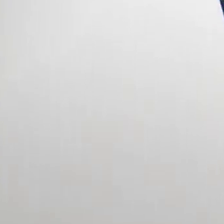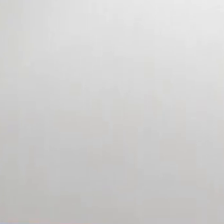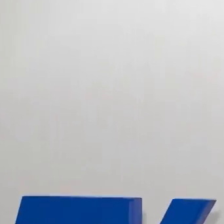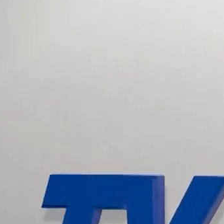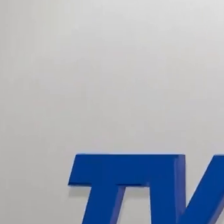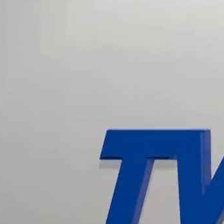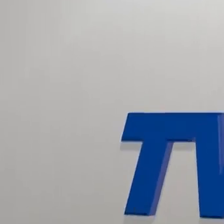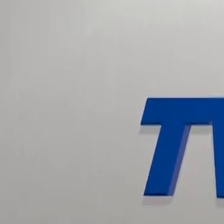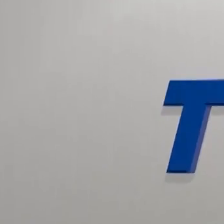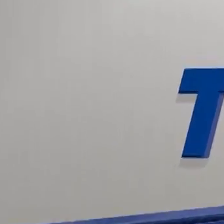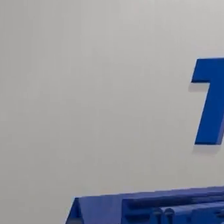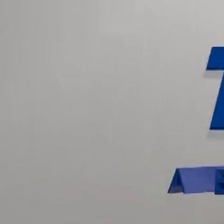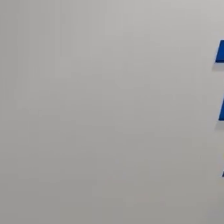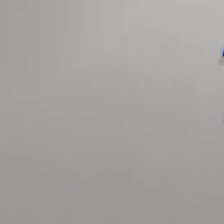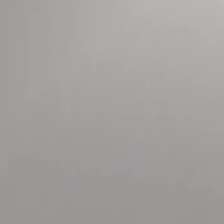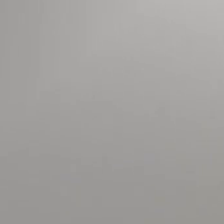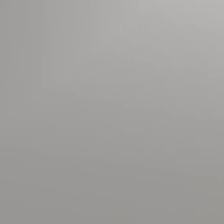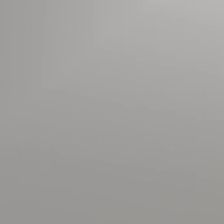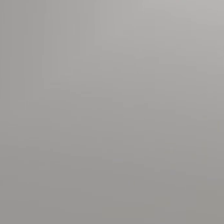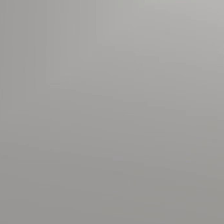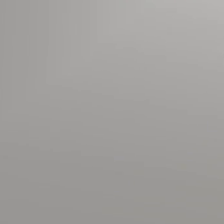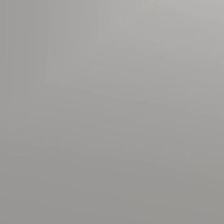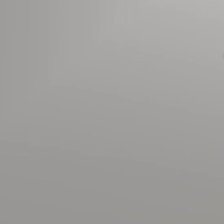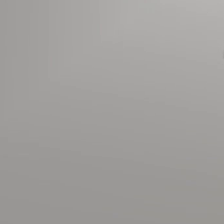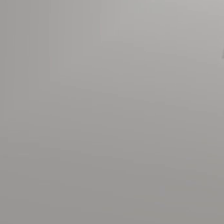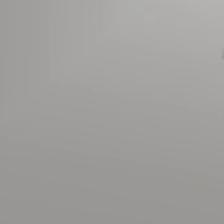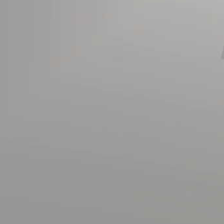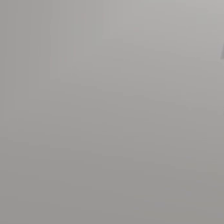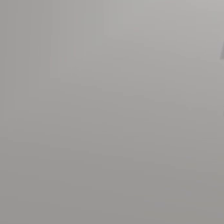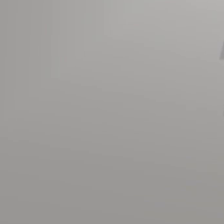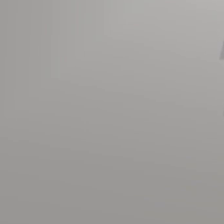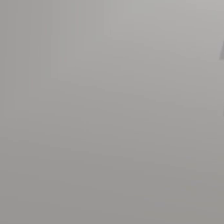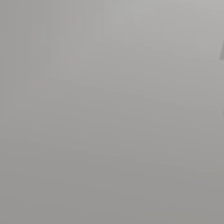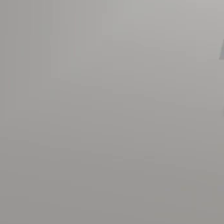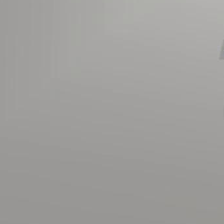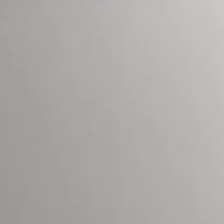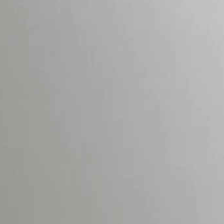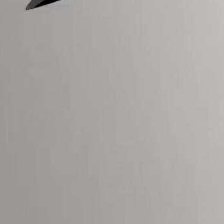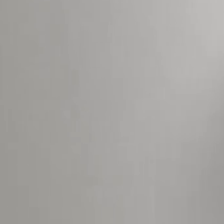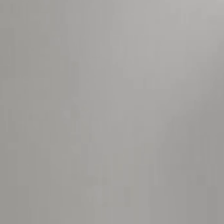TV Fortaleza, a emissora da Casa do Povo.